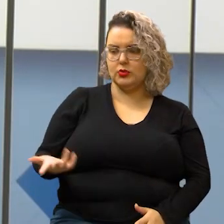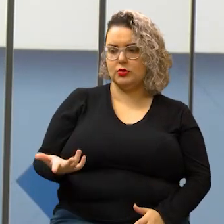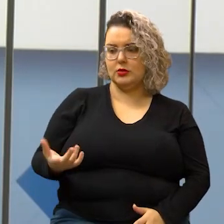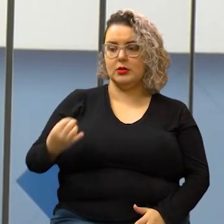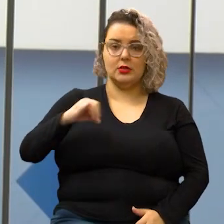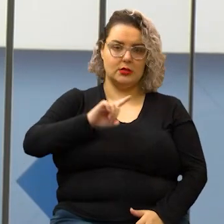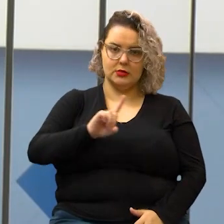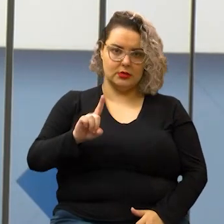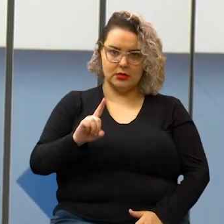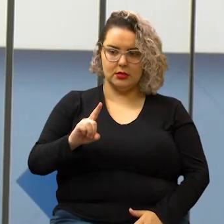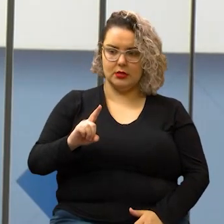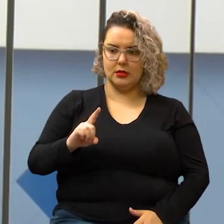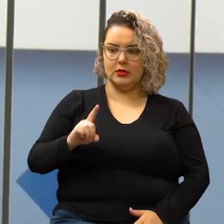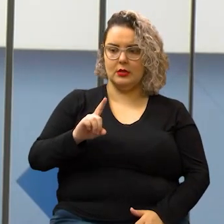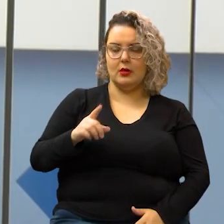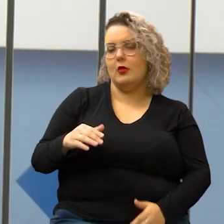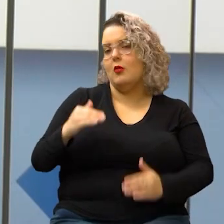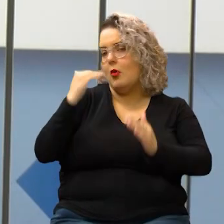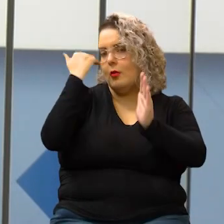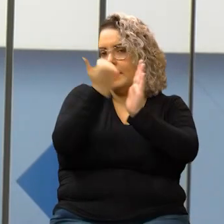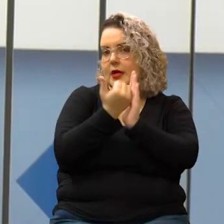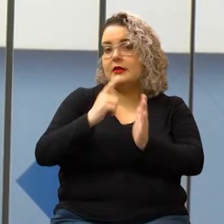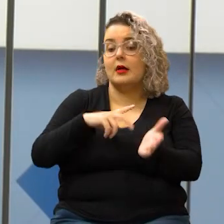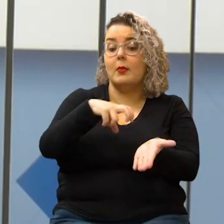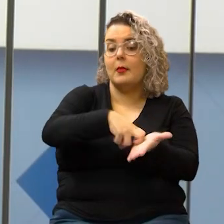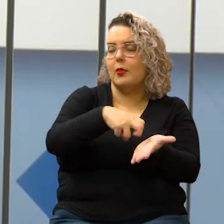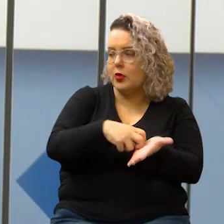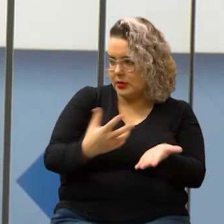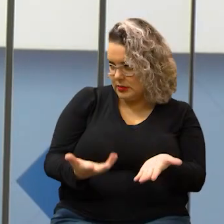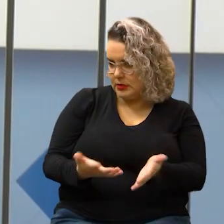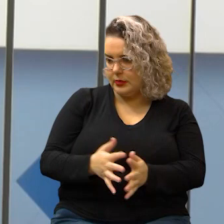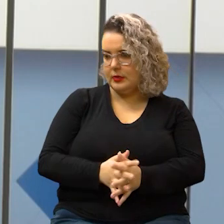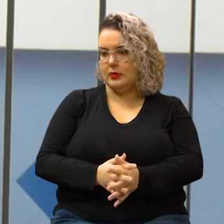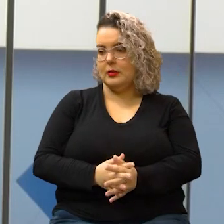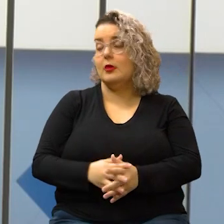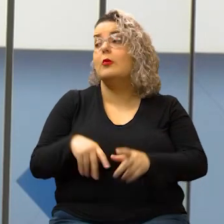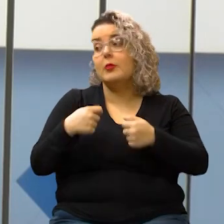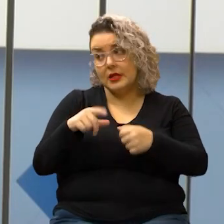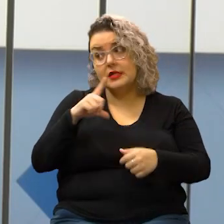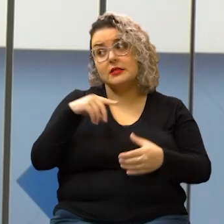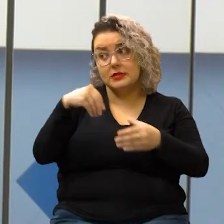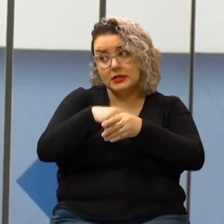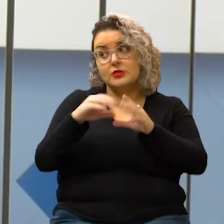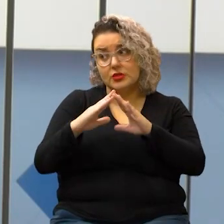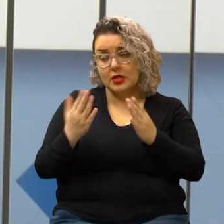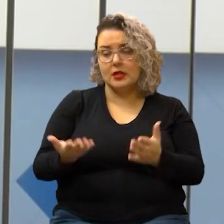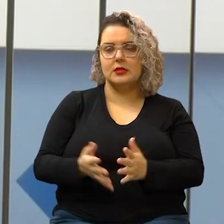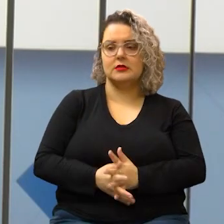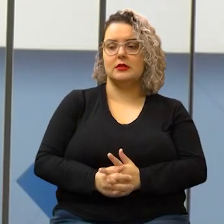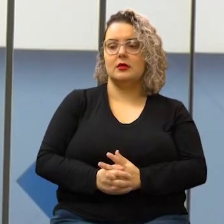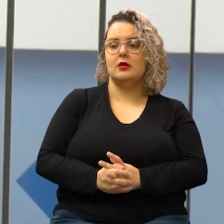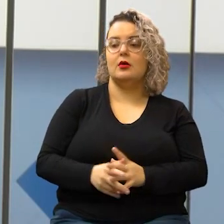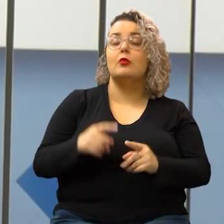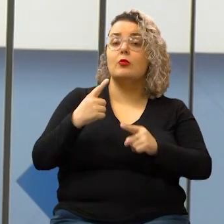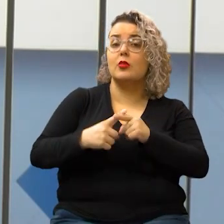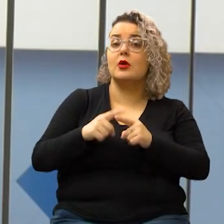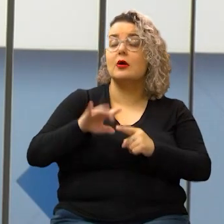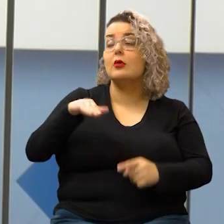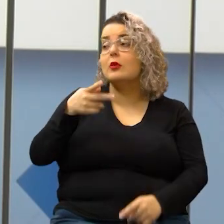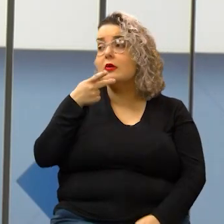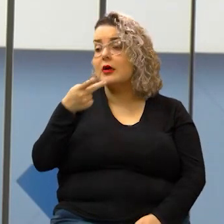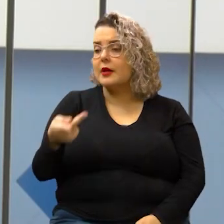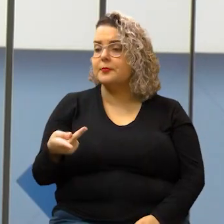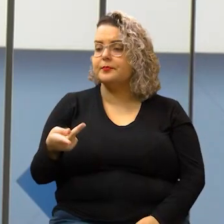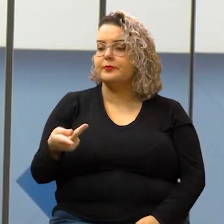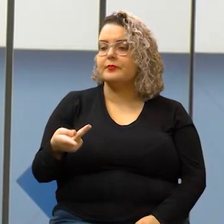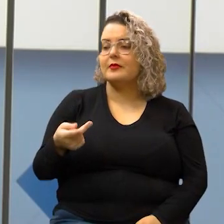não venham obedecer, que tem uma sanção, que tem uma punição, né? Precisa existir isso dentro de casa. Porque quando você menciona,